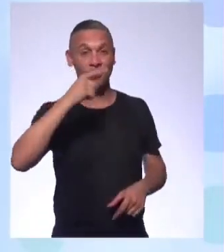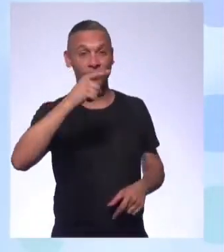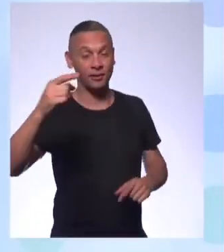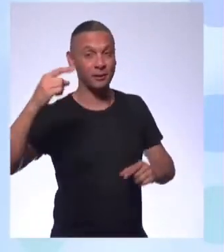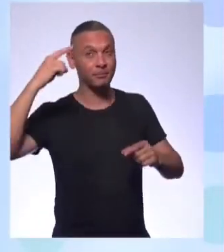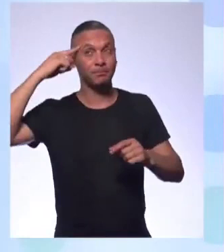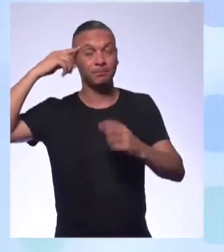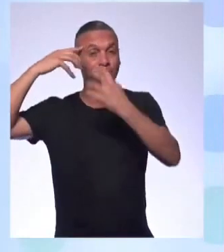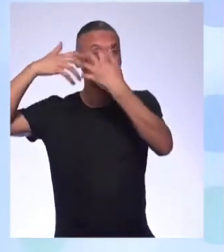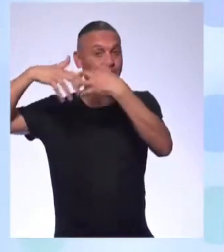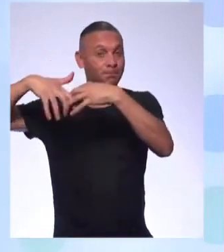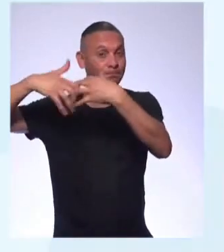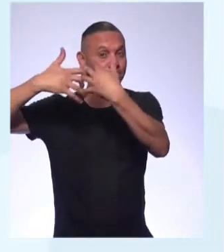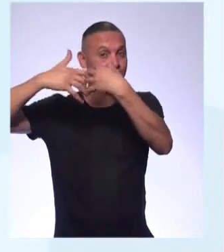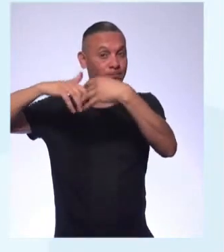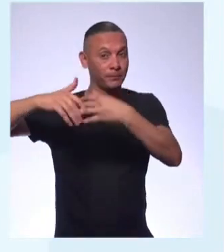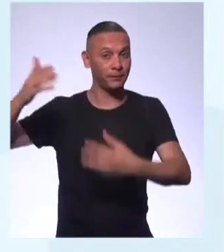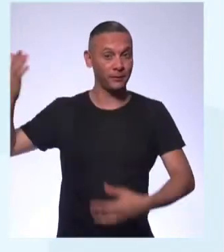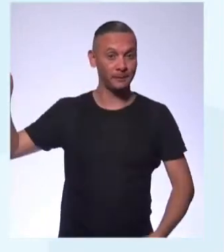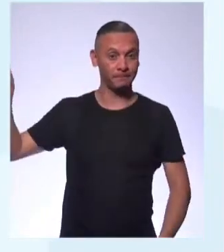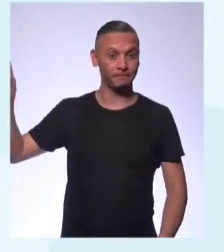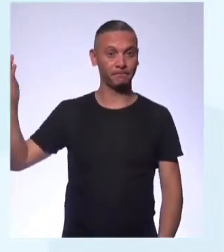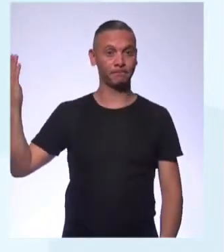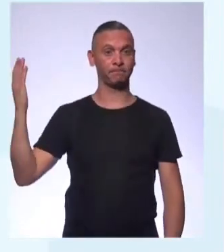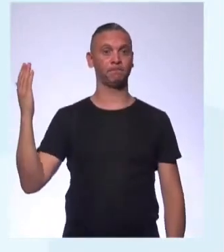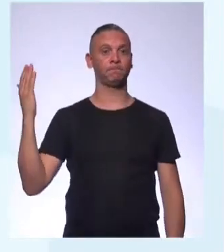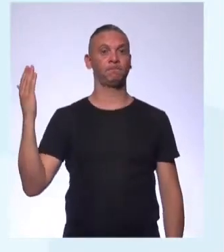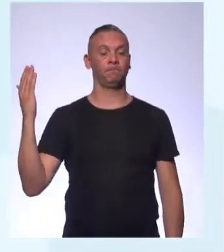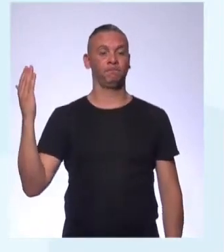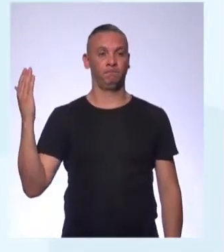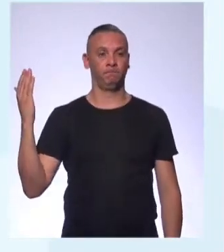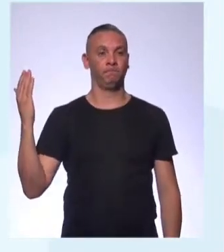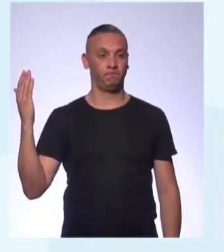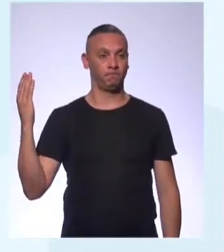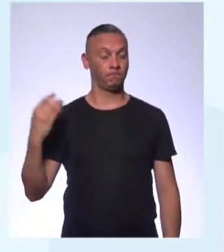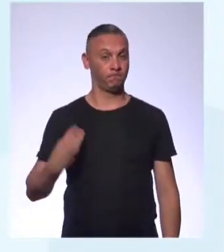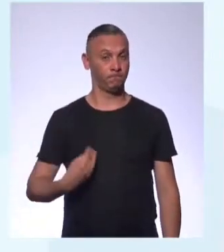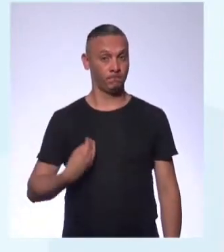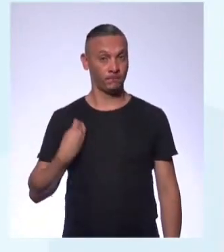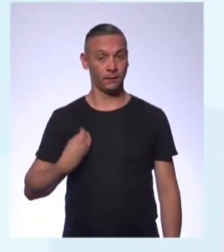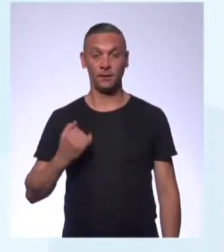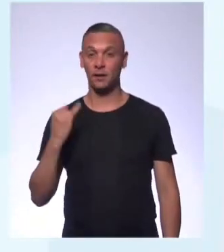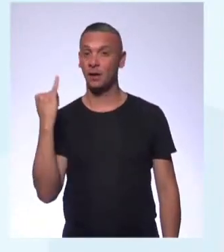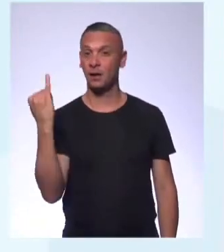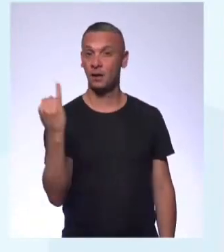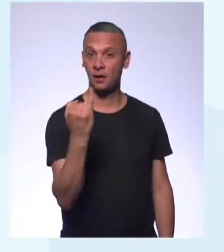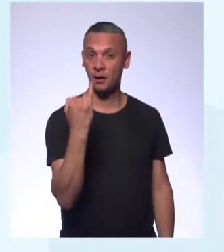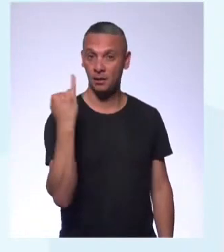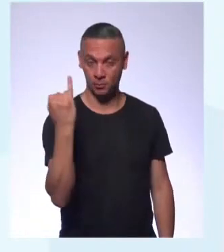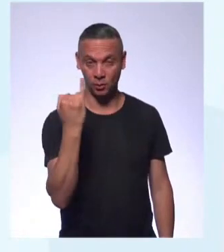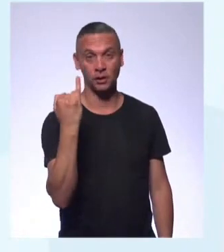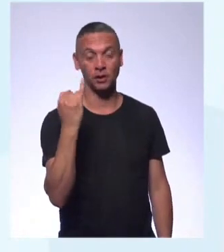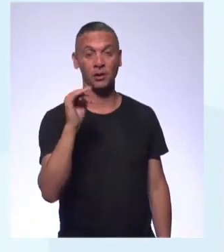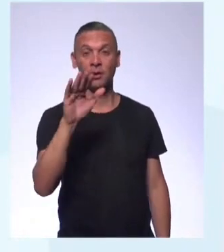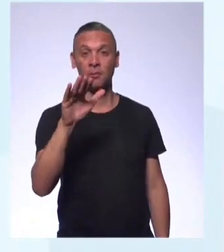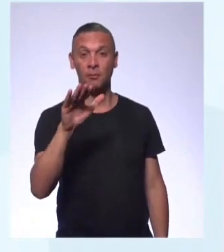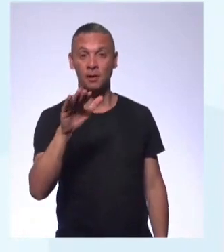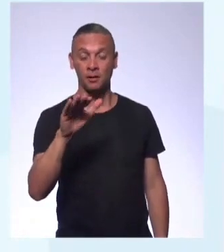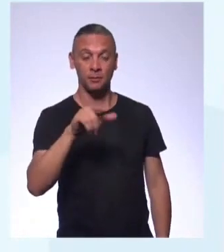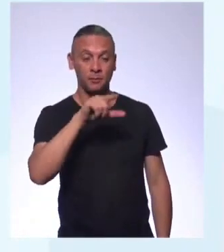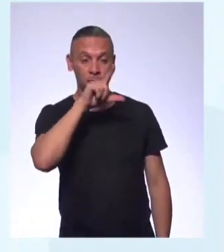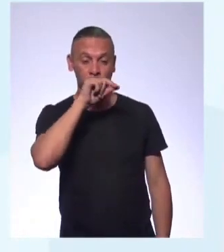ficassem pensando sobre ela. Está na tela, olha só. Toda vida é importante, mas o assassinato de um pinto, dentro